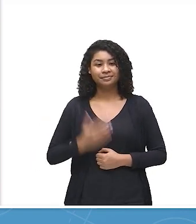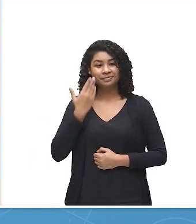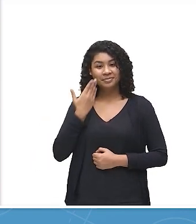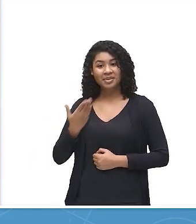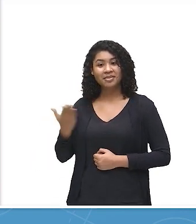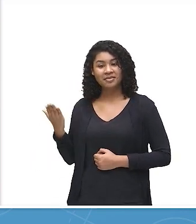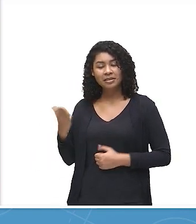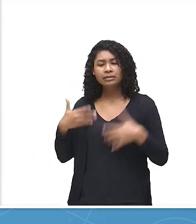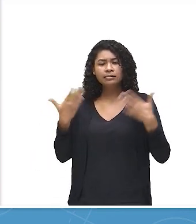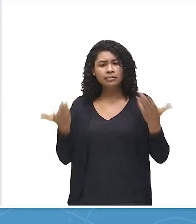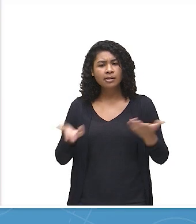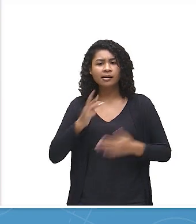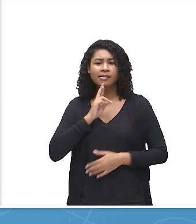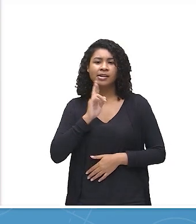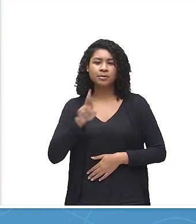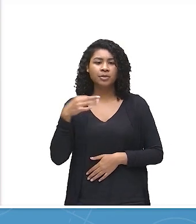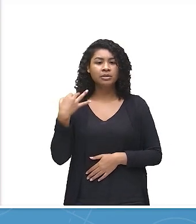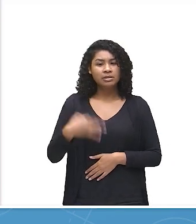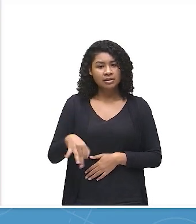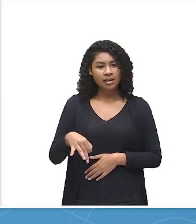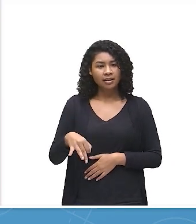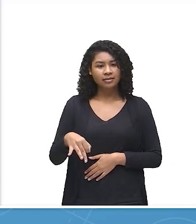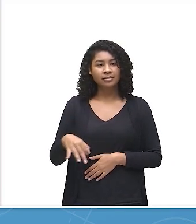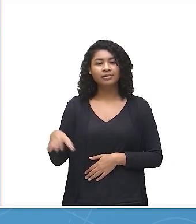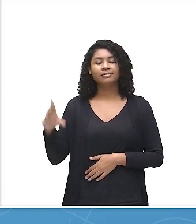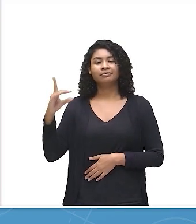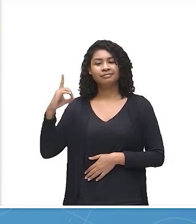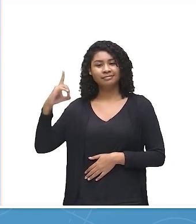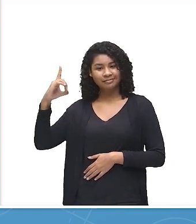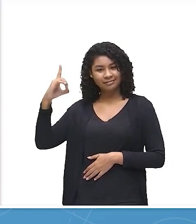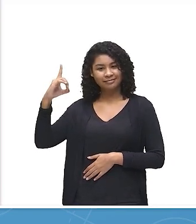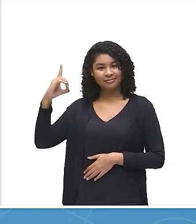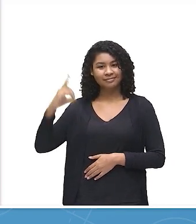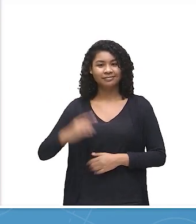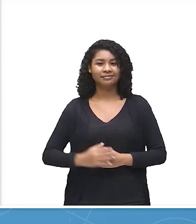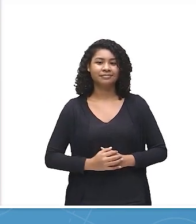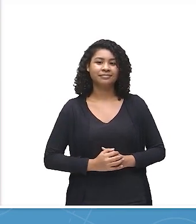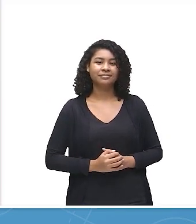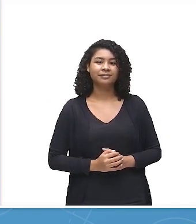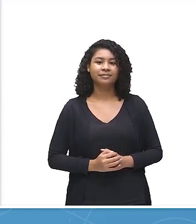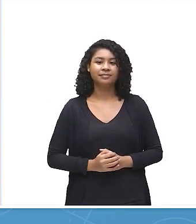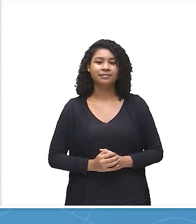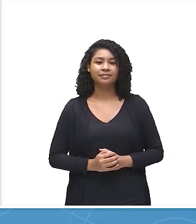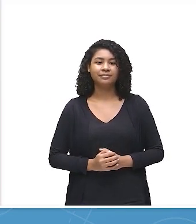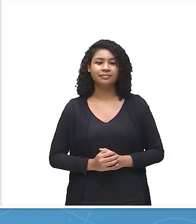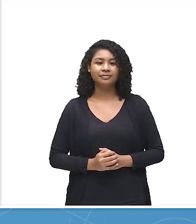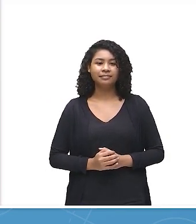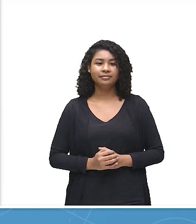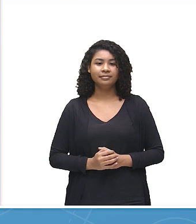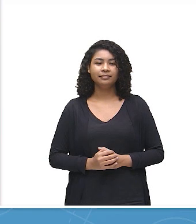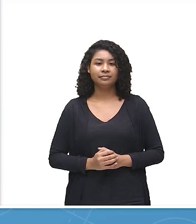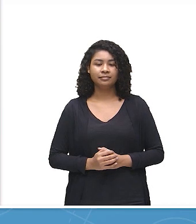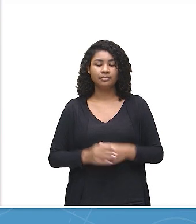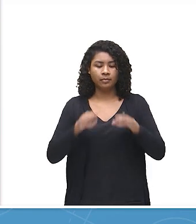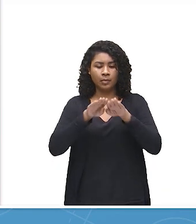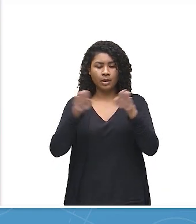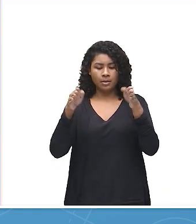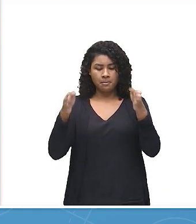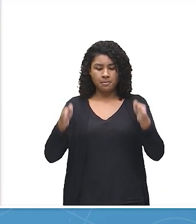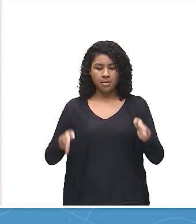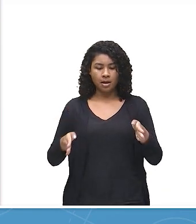os cachorros. Plural, gente, plural. The dogs are under the bed.